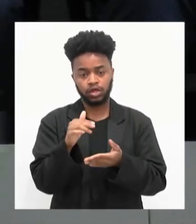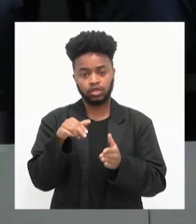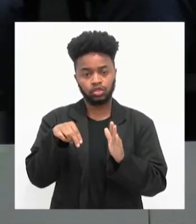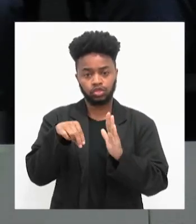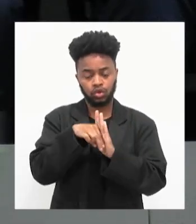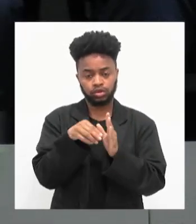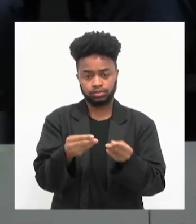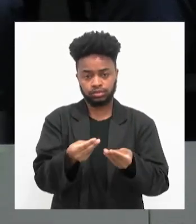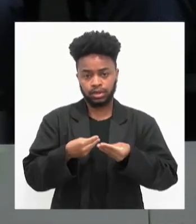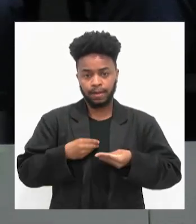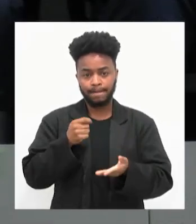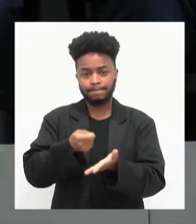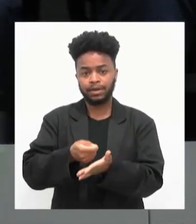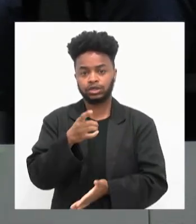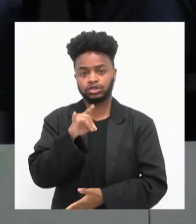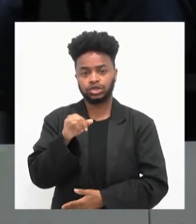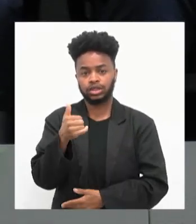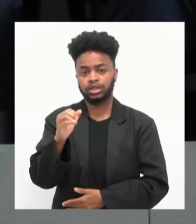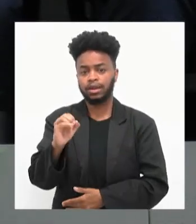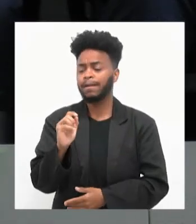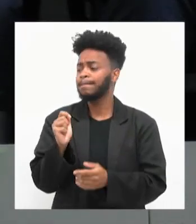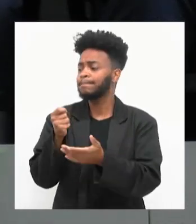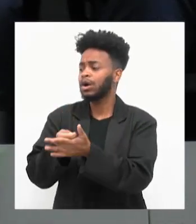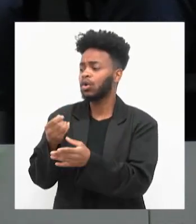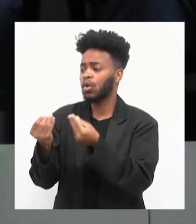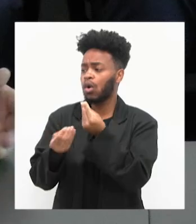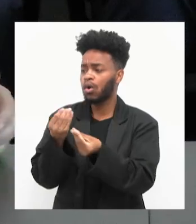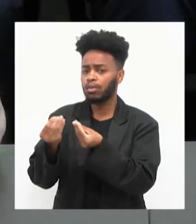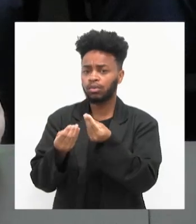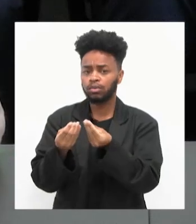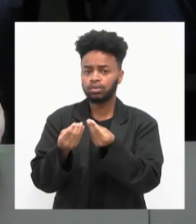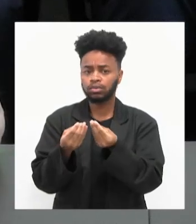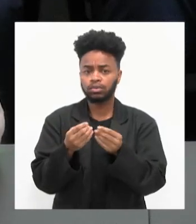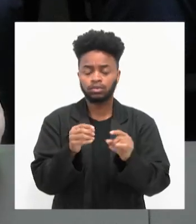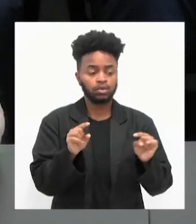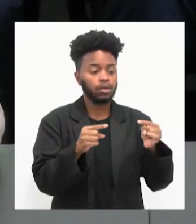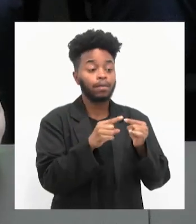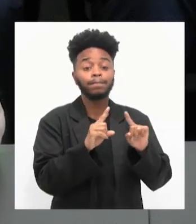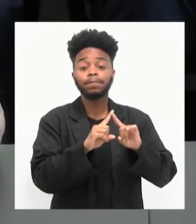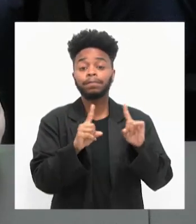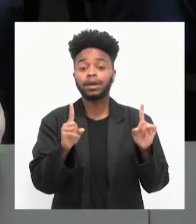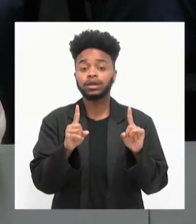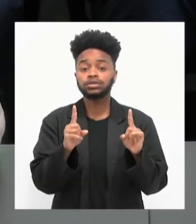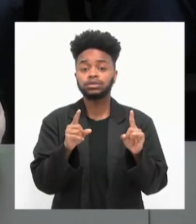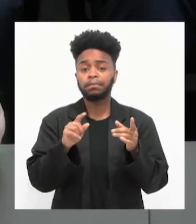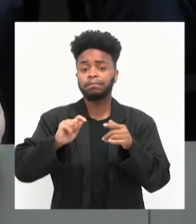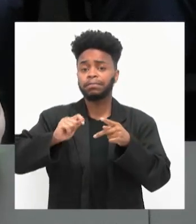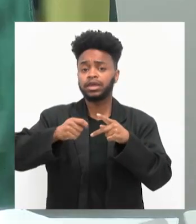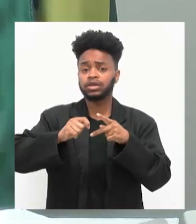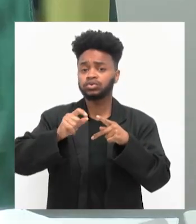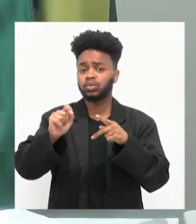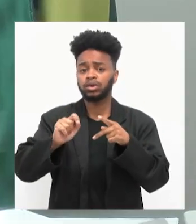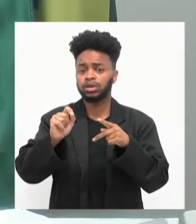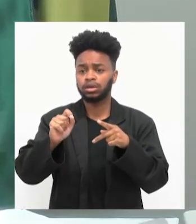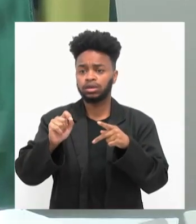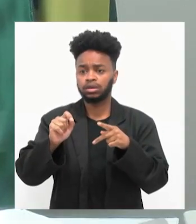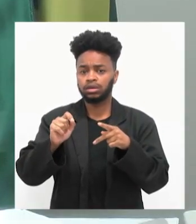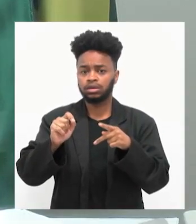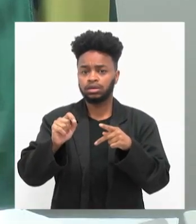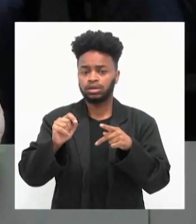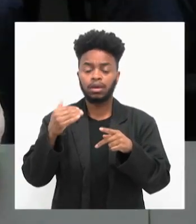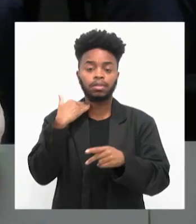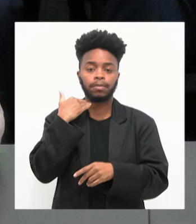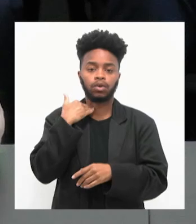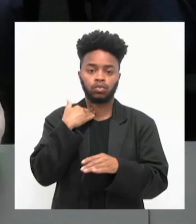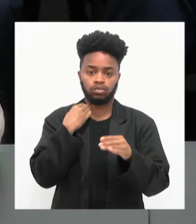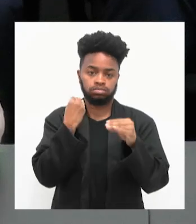10. E paga como? Através da planilha, o valor que dá na planilha. Sim, mas eles pagam como? Pix, Depósito, depósito, dinheiro, Depósito